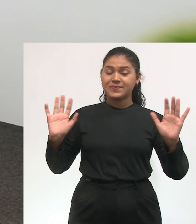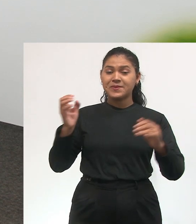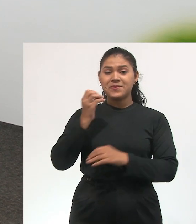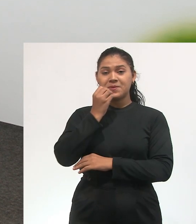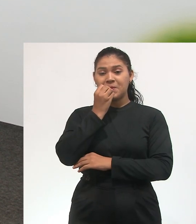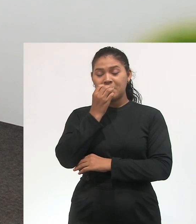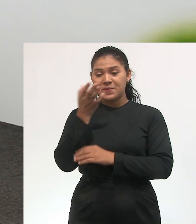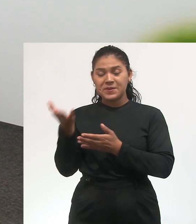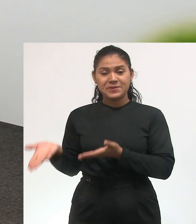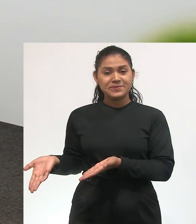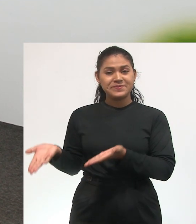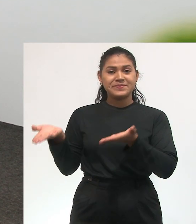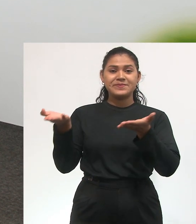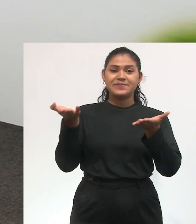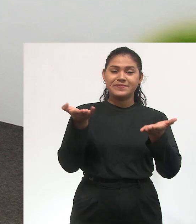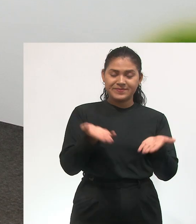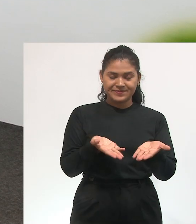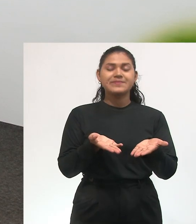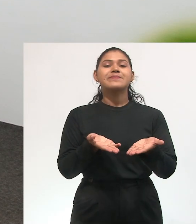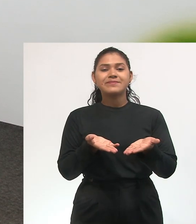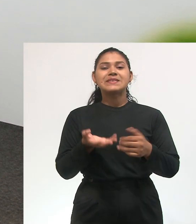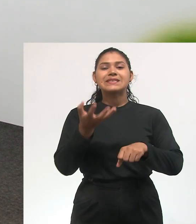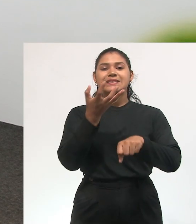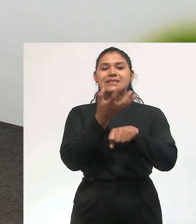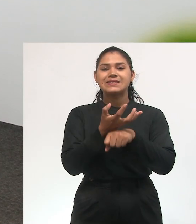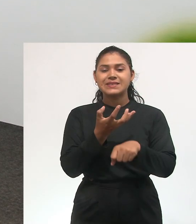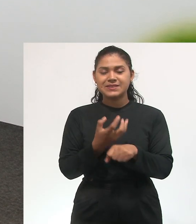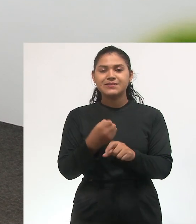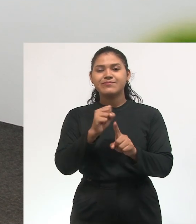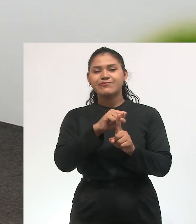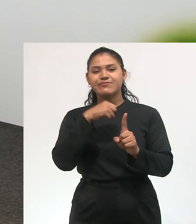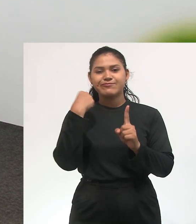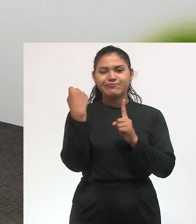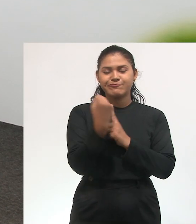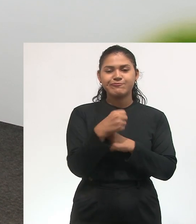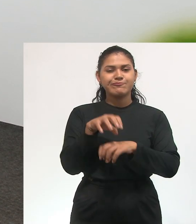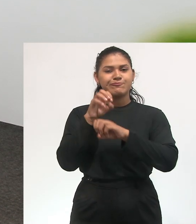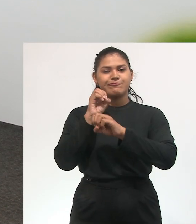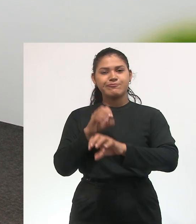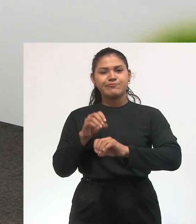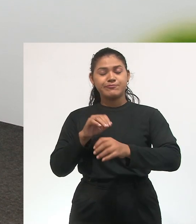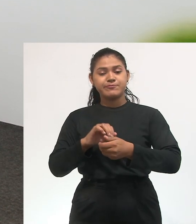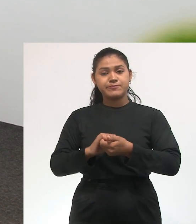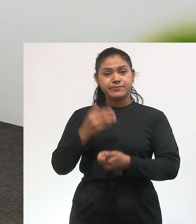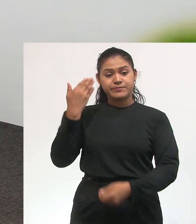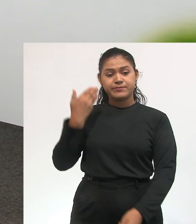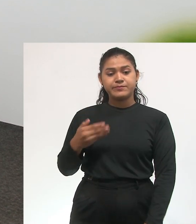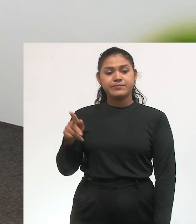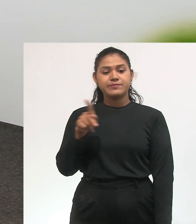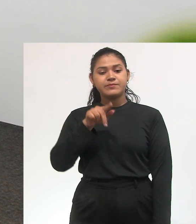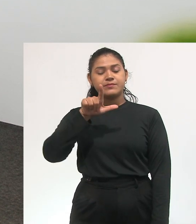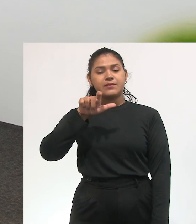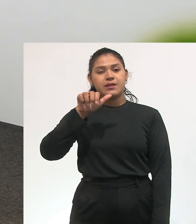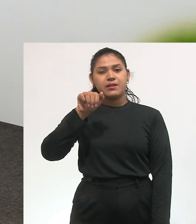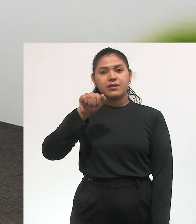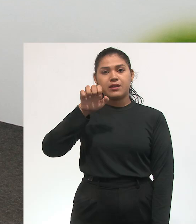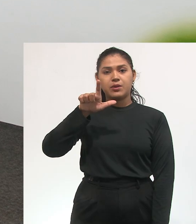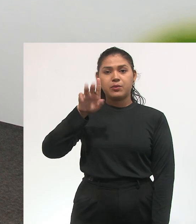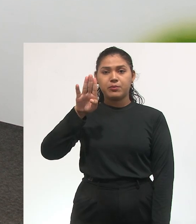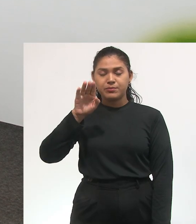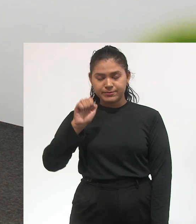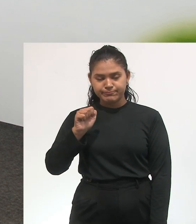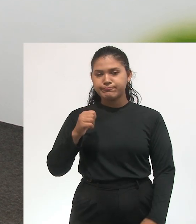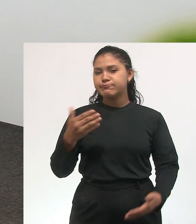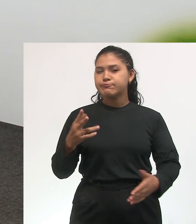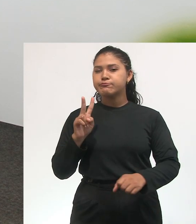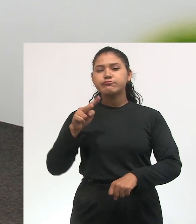Olá, sejam muitos bem-vindos e bem-vindas à disciplina Sociologia da Educação. Eu sou a professora Laelba e